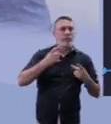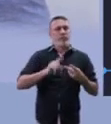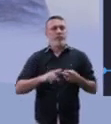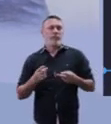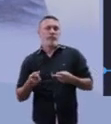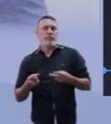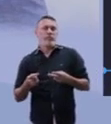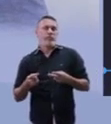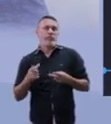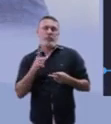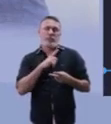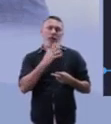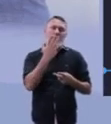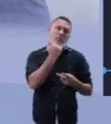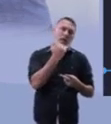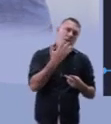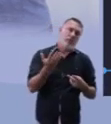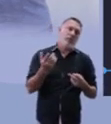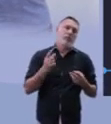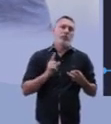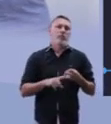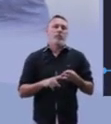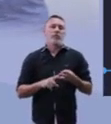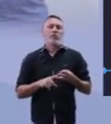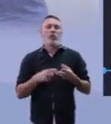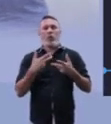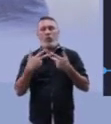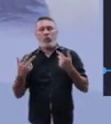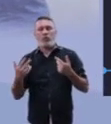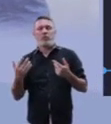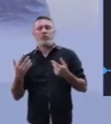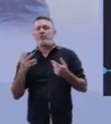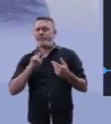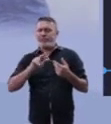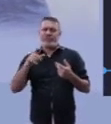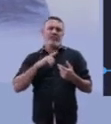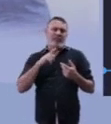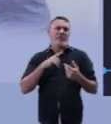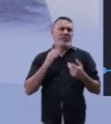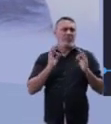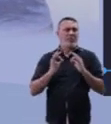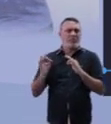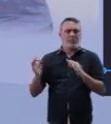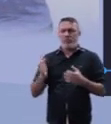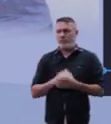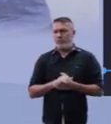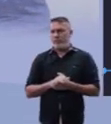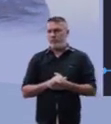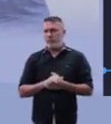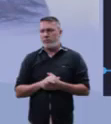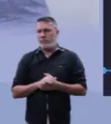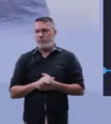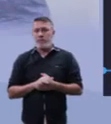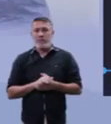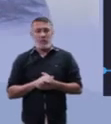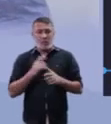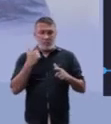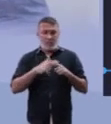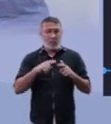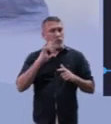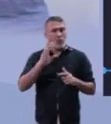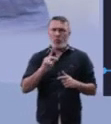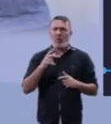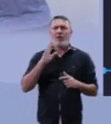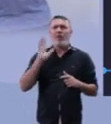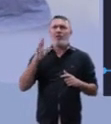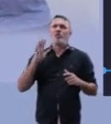algum produto, algum alimento, alguma coisa voltada para vasilhas, essas coisas. Ou seja, não